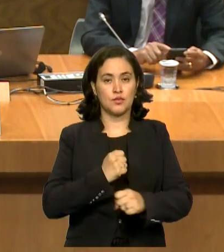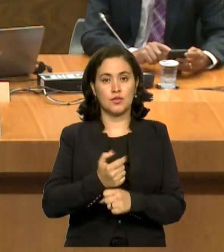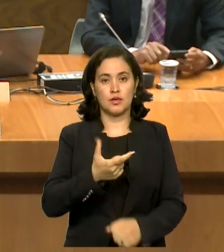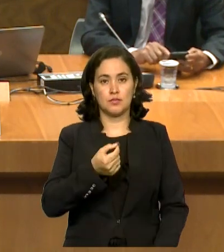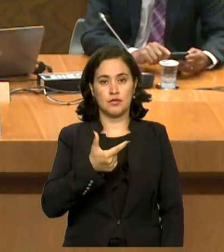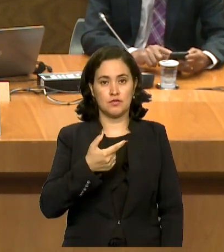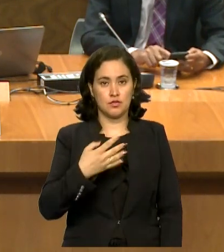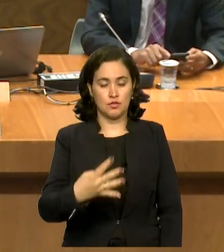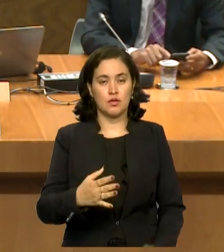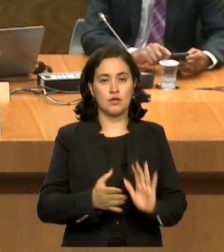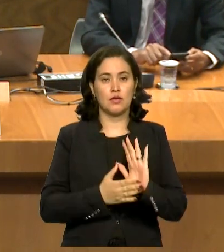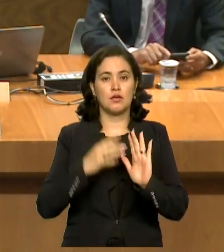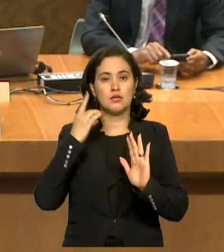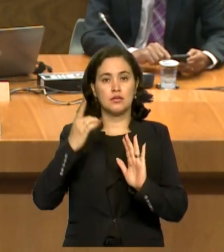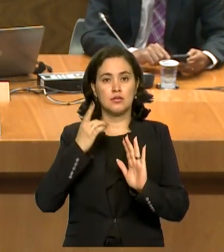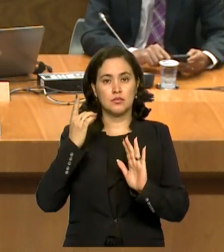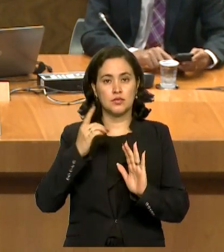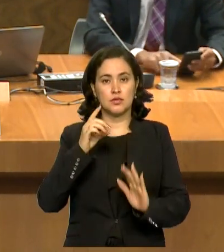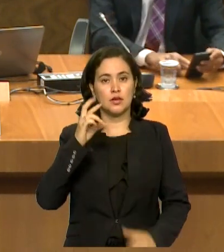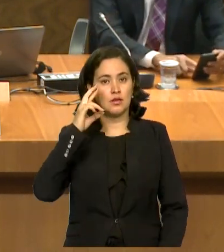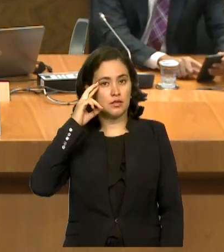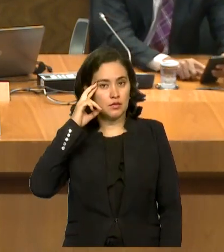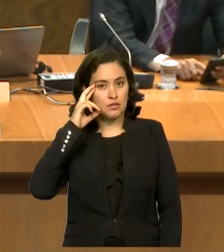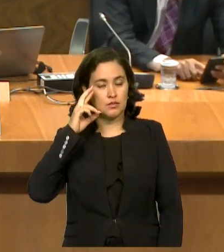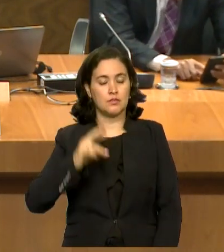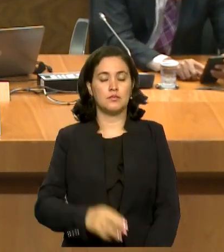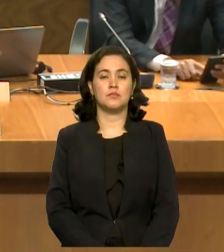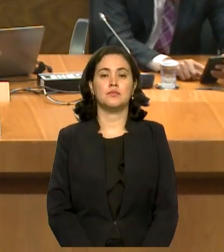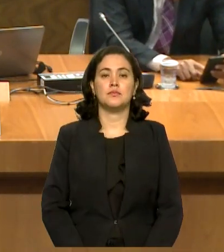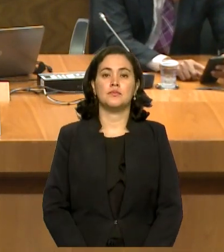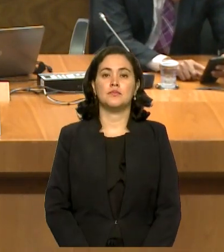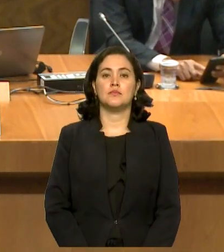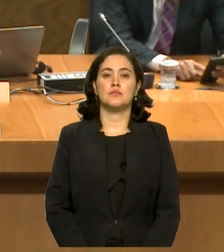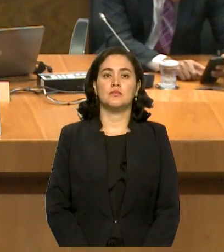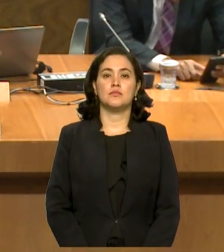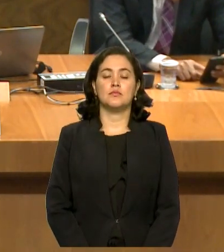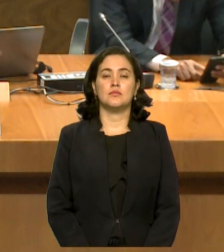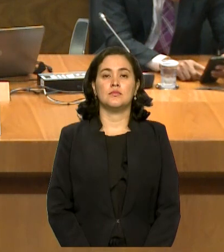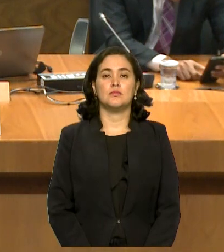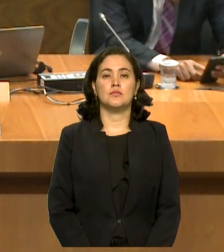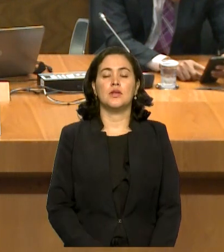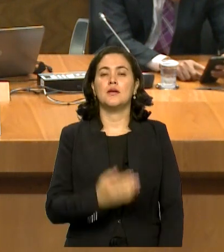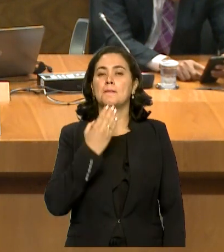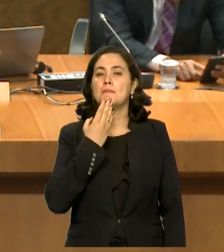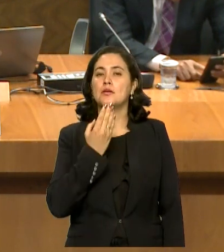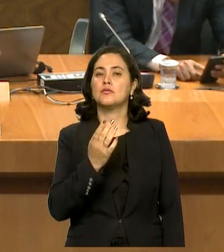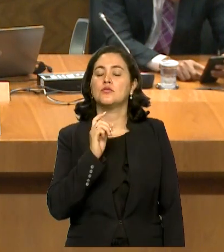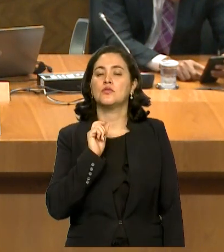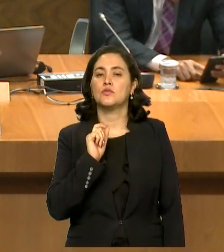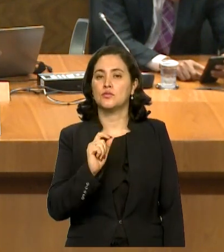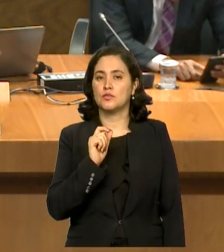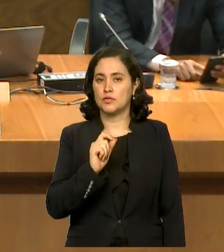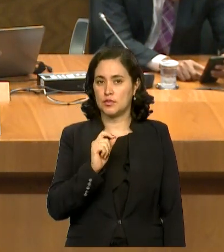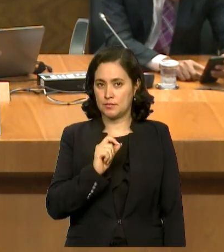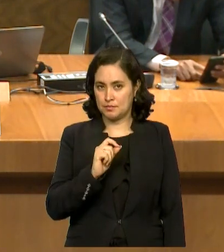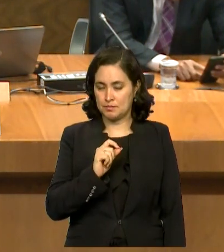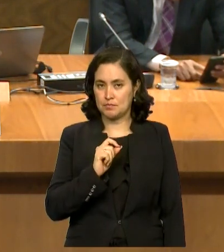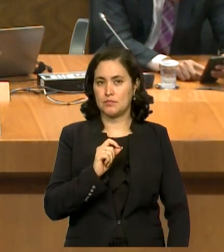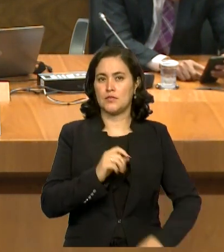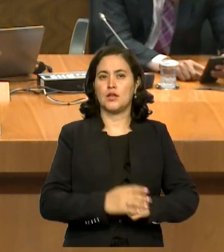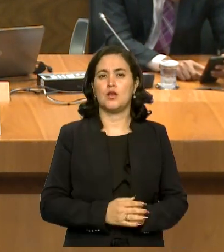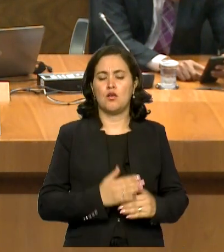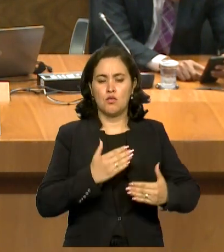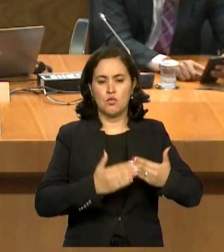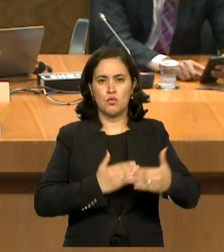022/2024, de autoria do deputado Roberto Costa, solicitando que seja submetido ao regime de tramitação